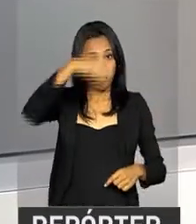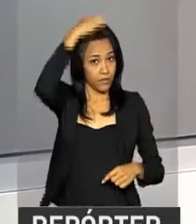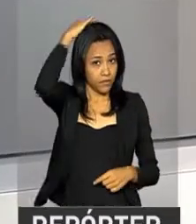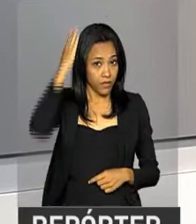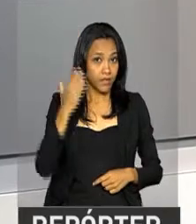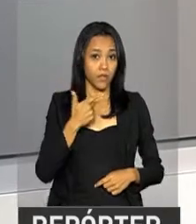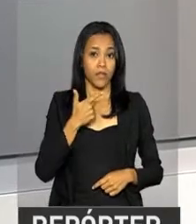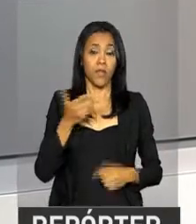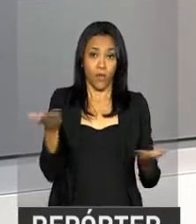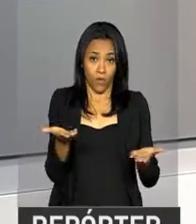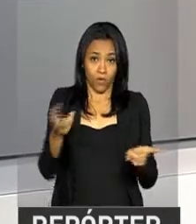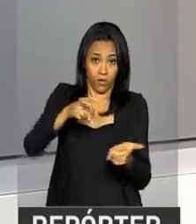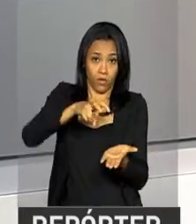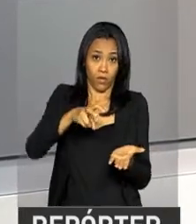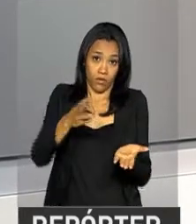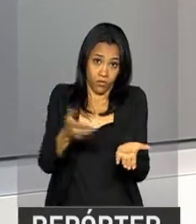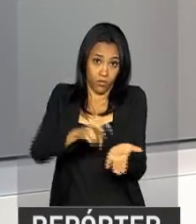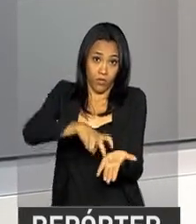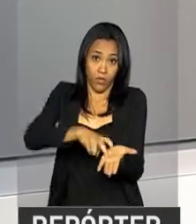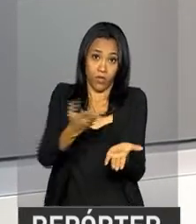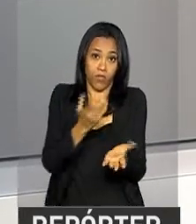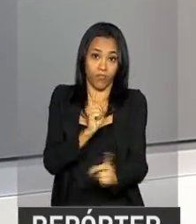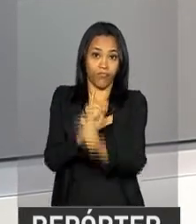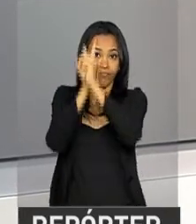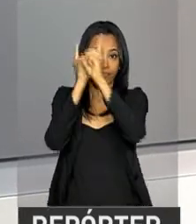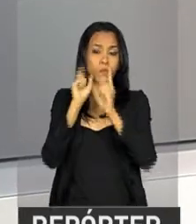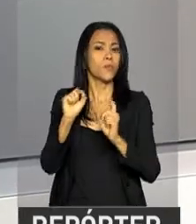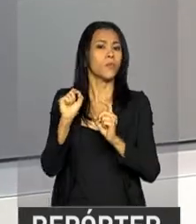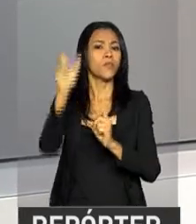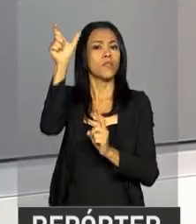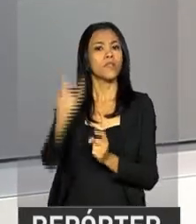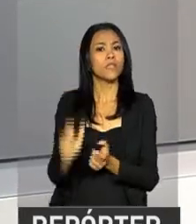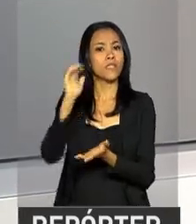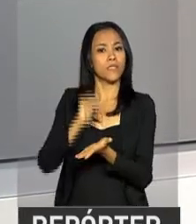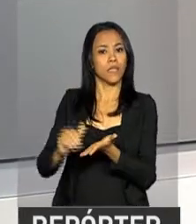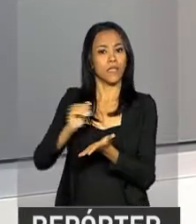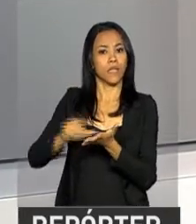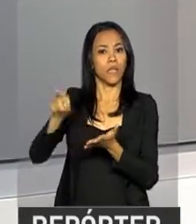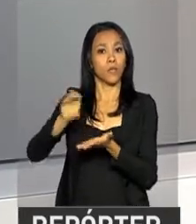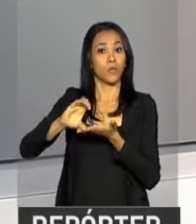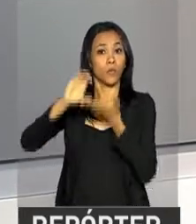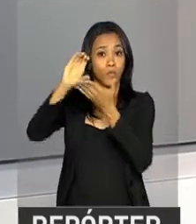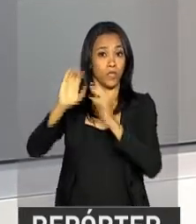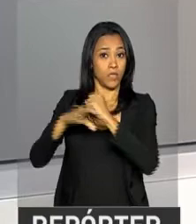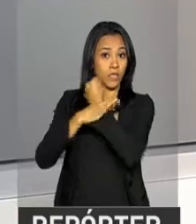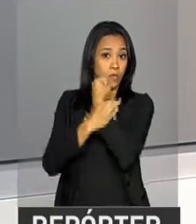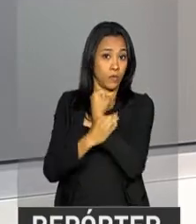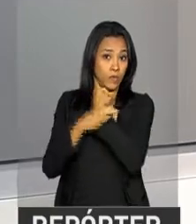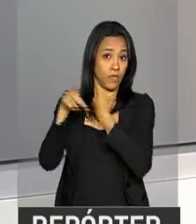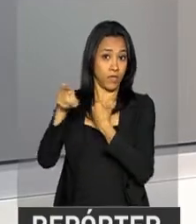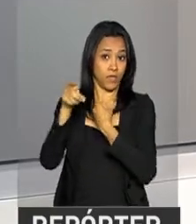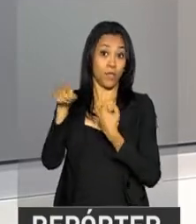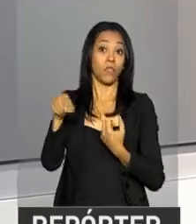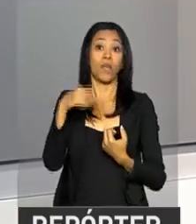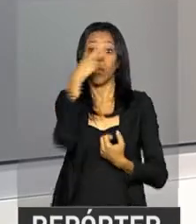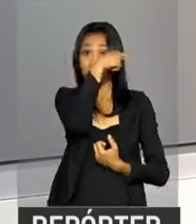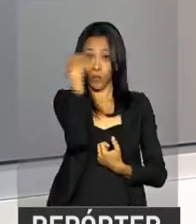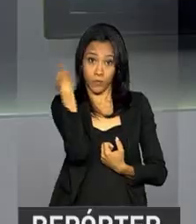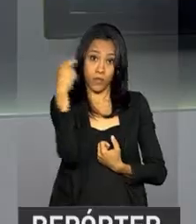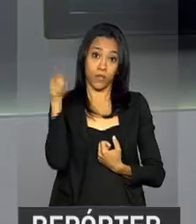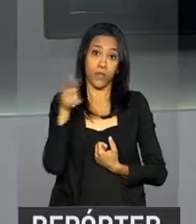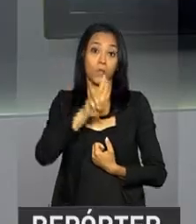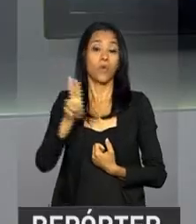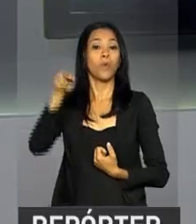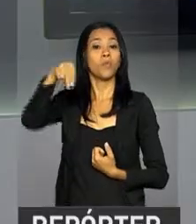encontrou agora pela manhã no palácio do planalto com o secretário do conselho de segurança da federação da rússia nikolai patrushev